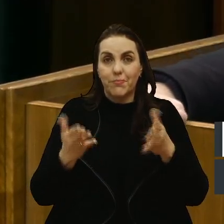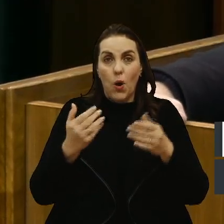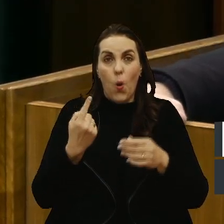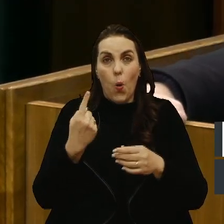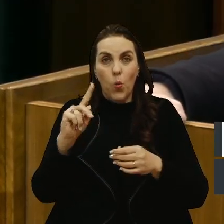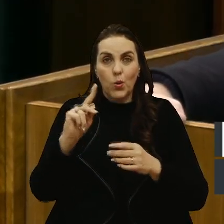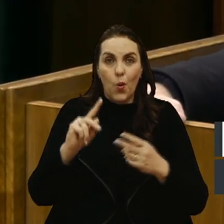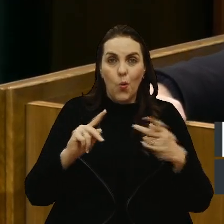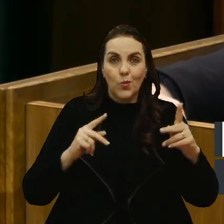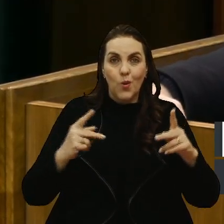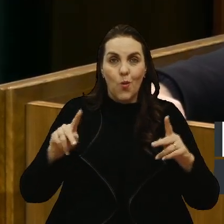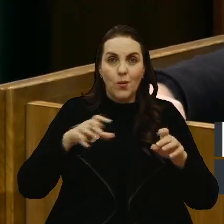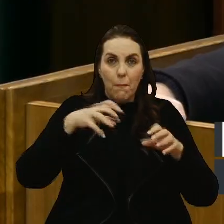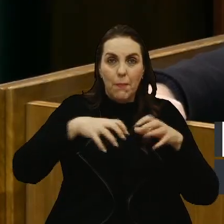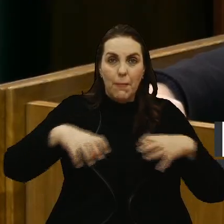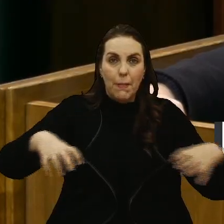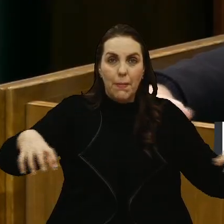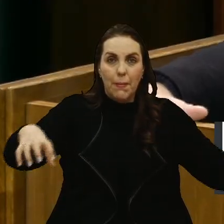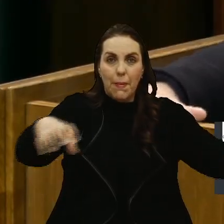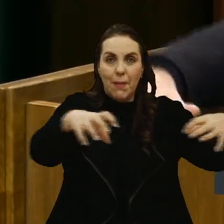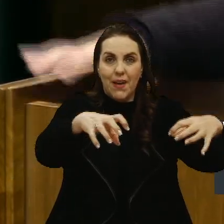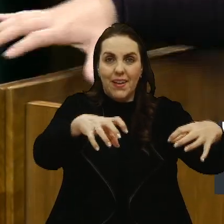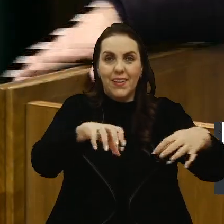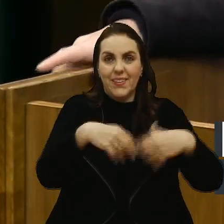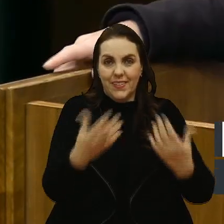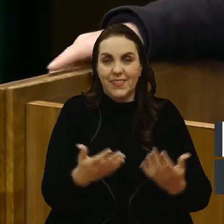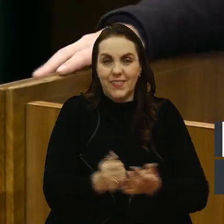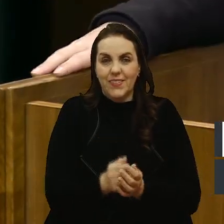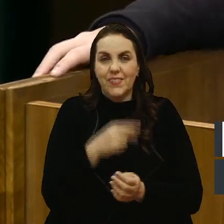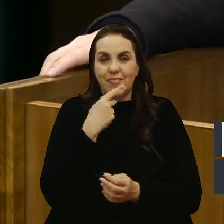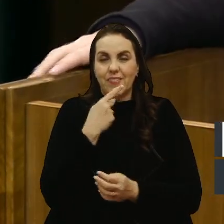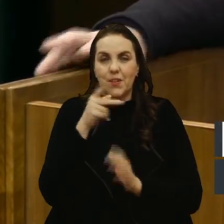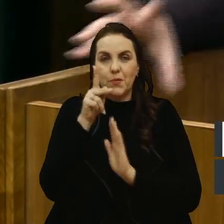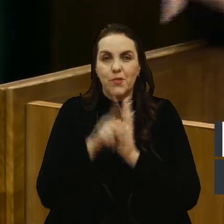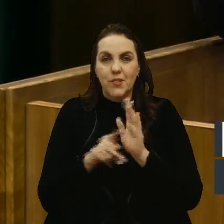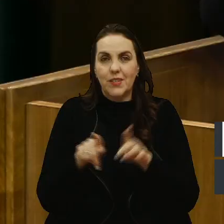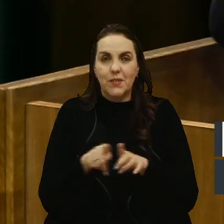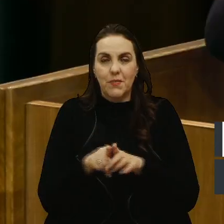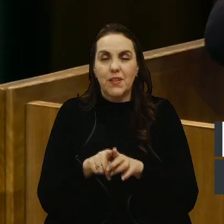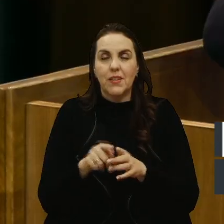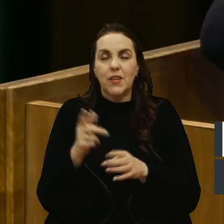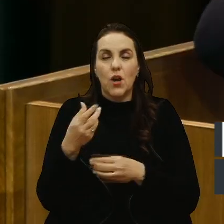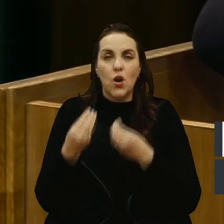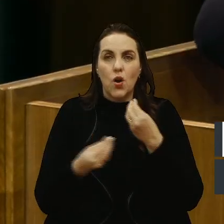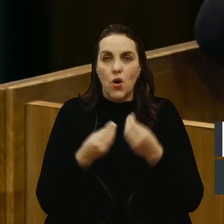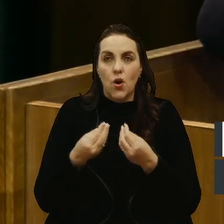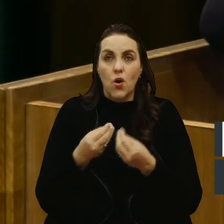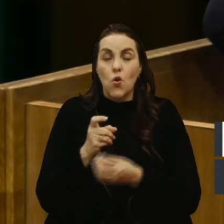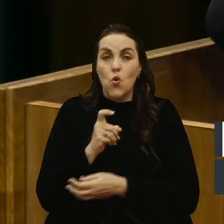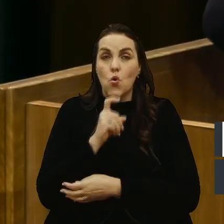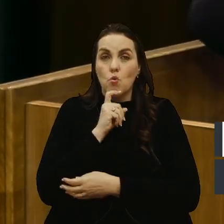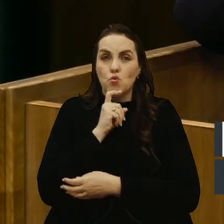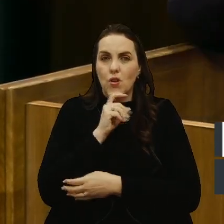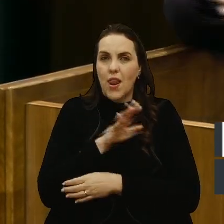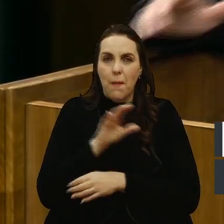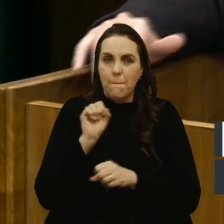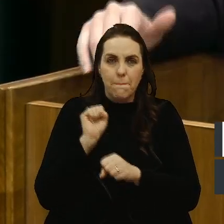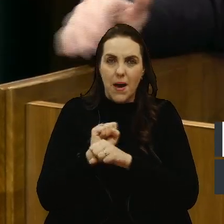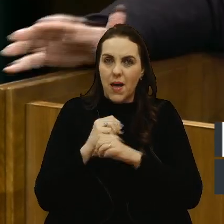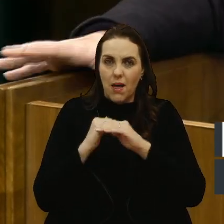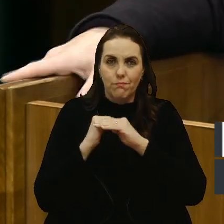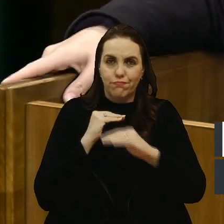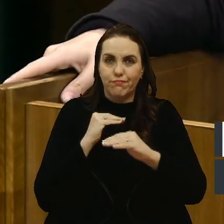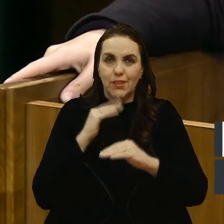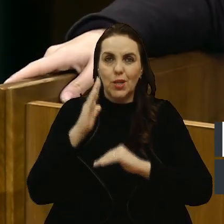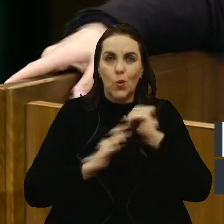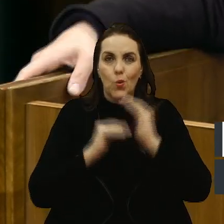outras estruturas ao redor. Né? E aí fala também, o projeto fala de congelar o que está construído.